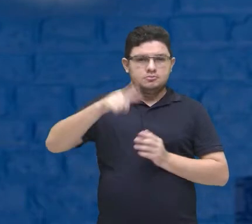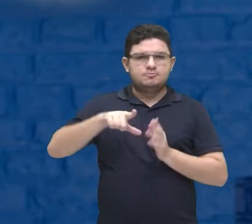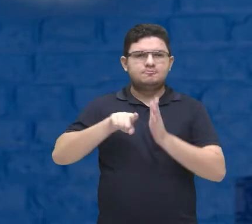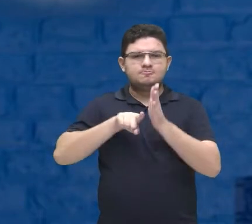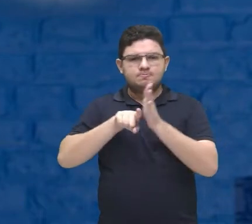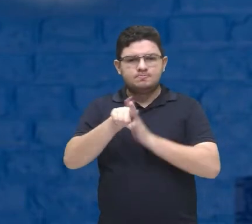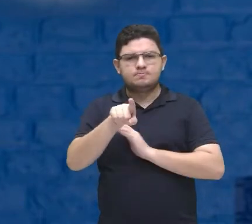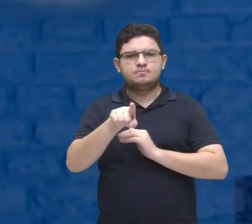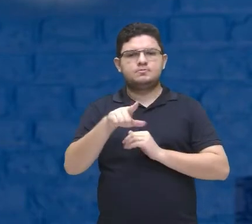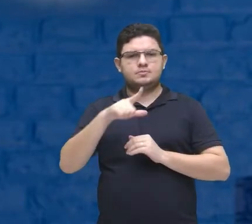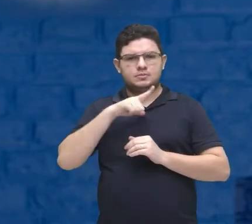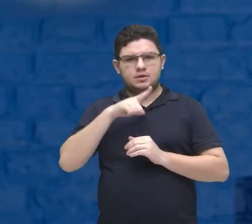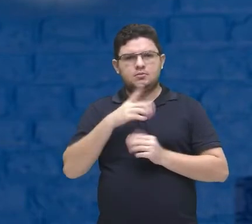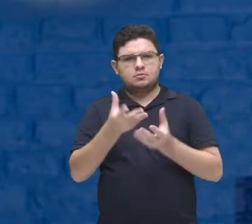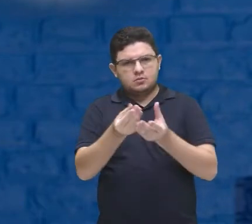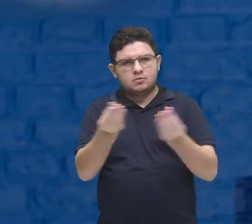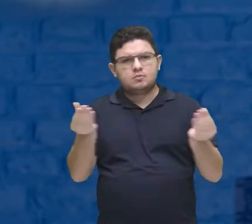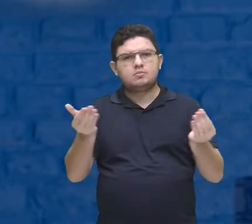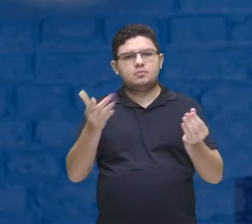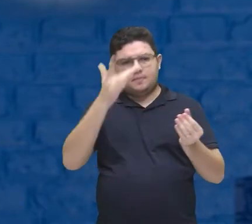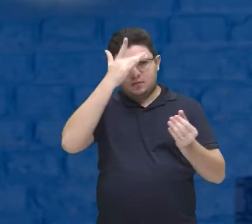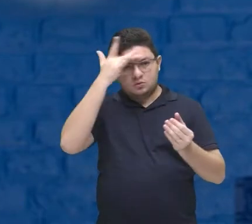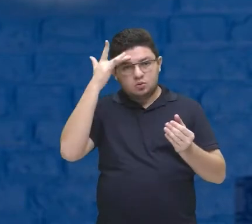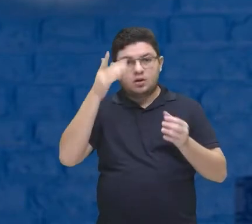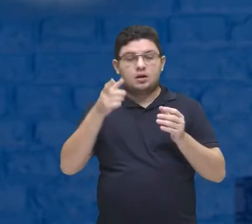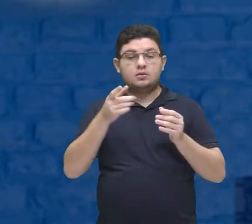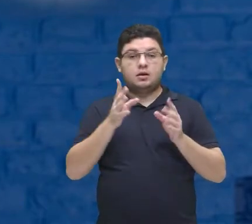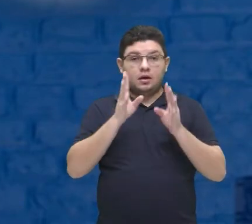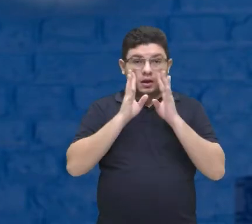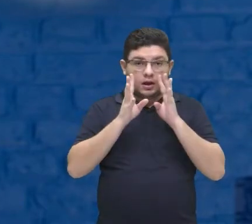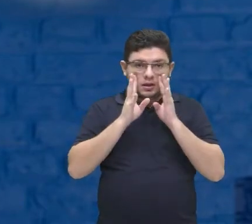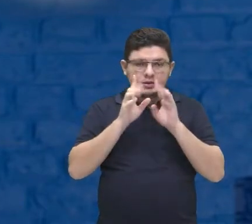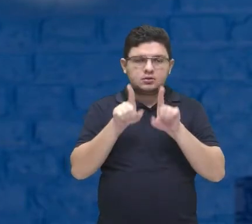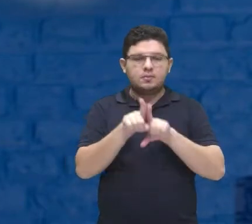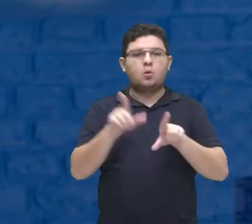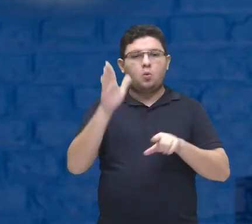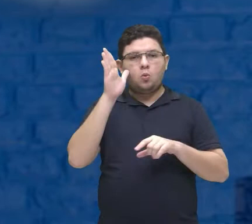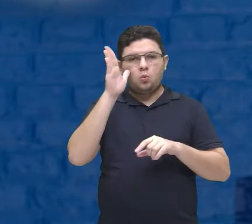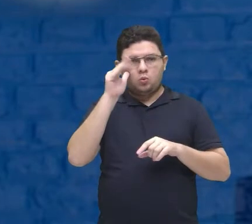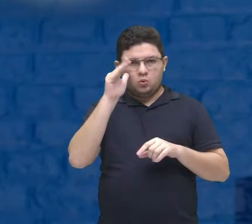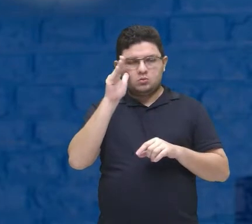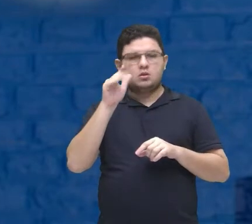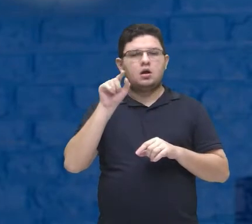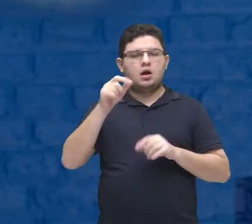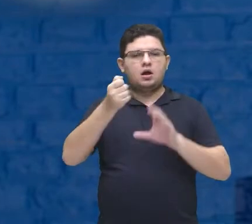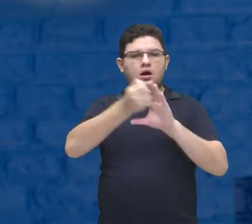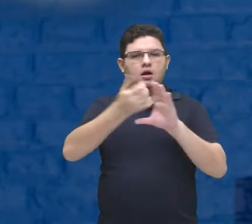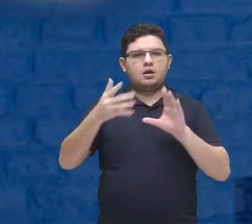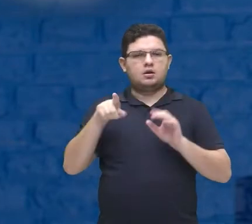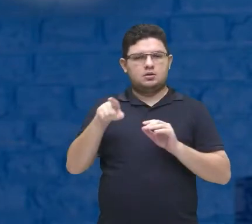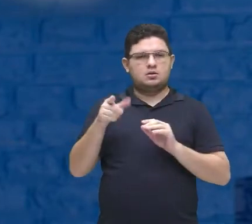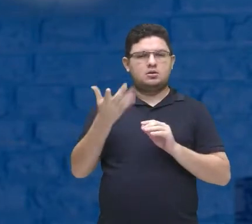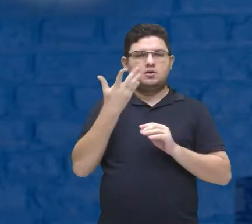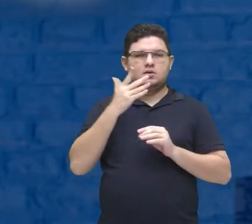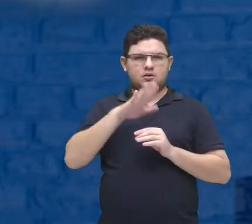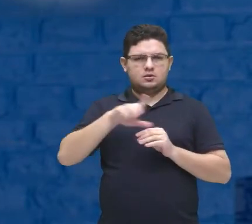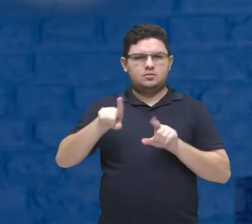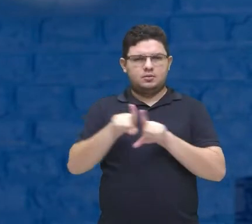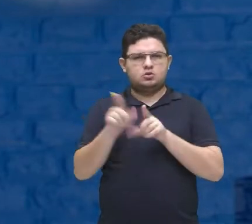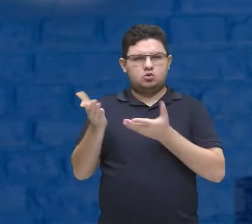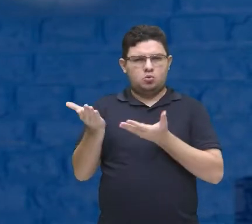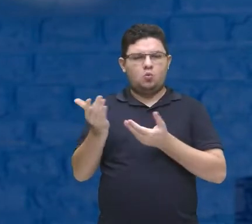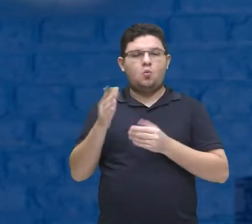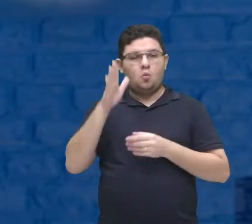estão curiosos, né? É uma característica até das crianças e dos adolescentes ser assim curioso. E é isso mesmo, o aluno Victor, ele está perguntando